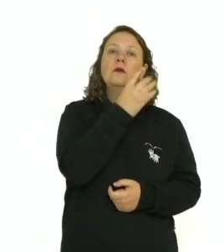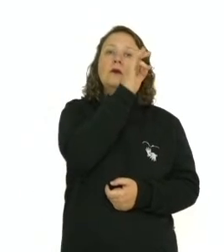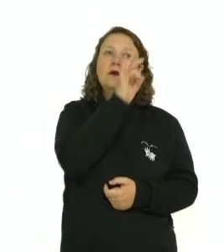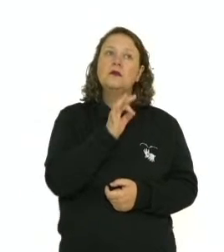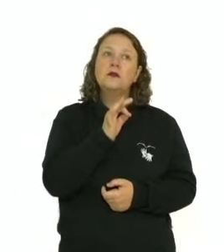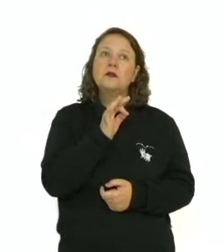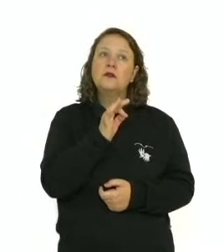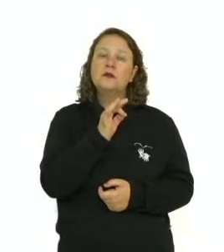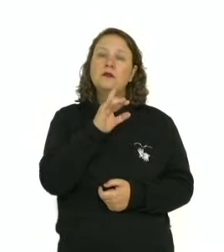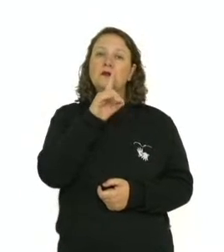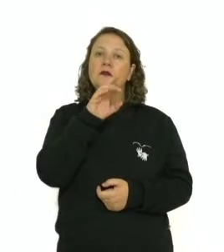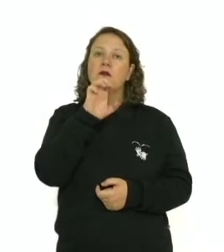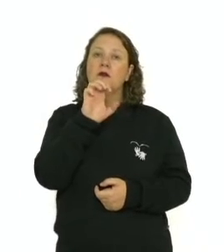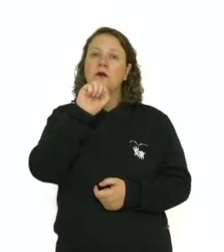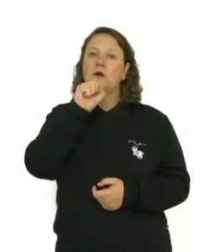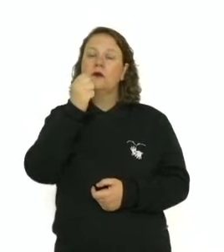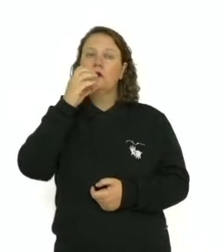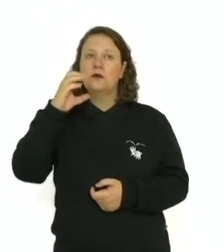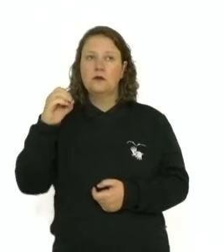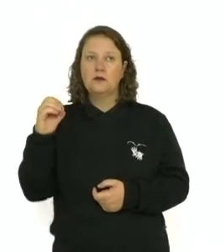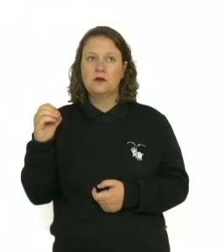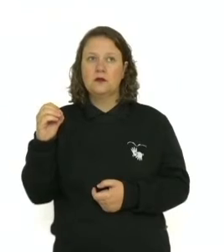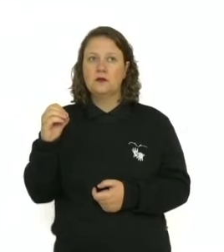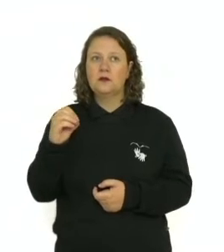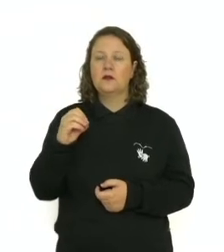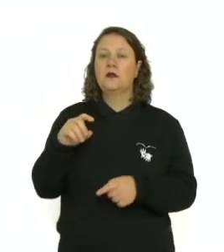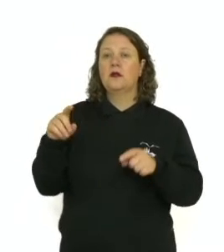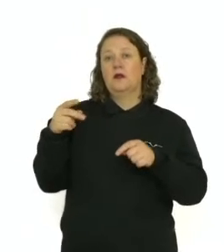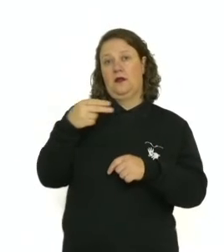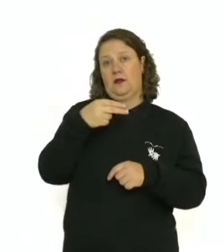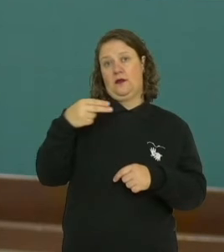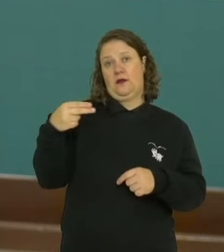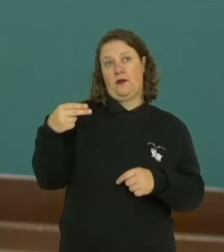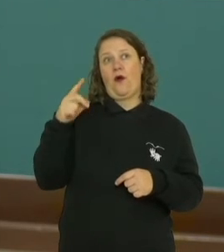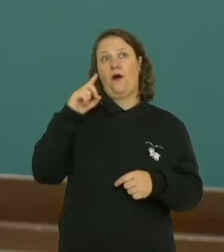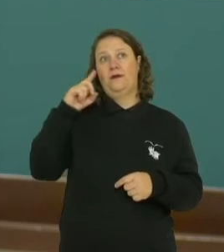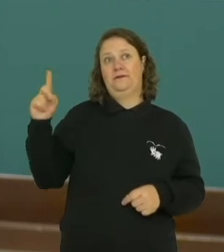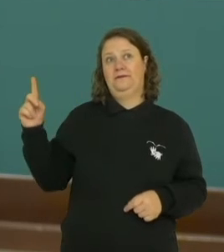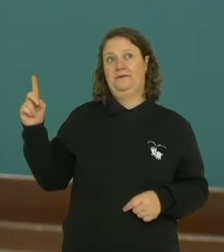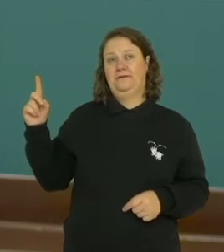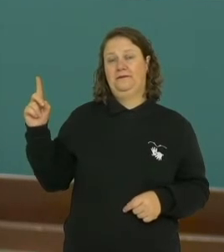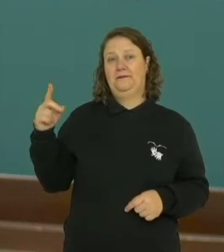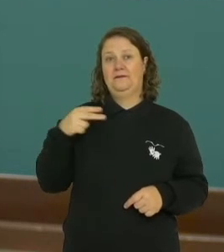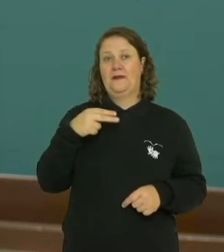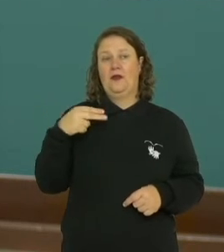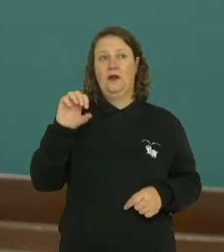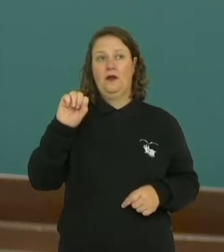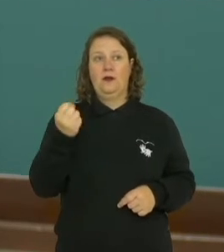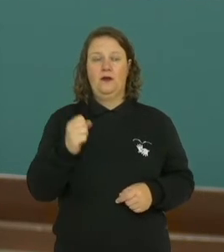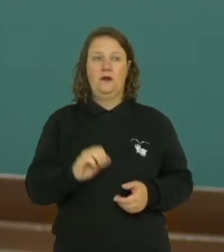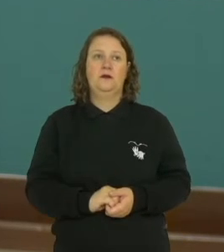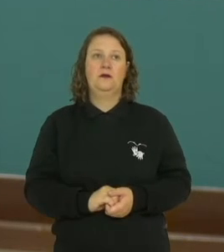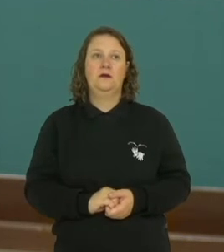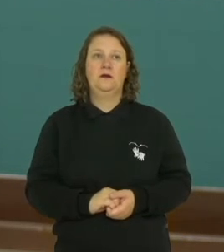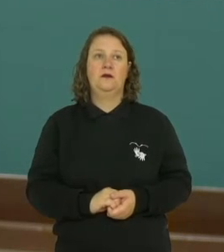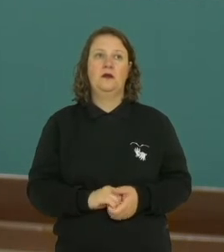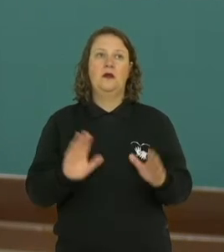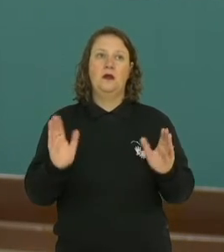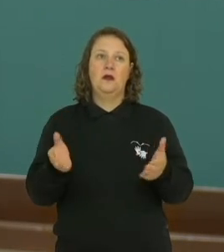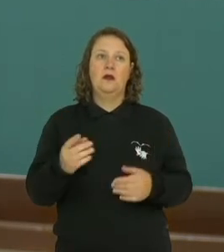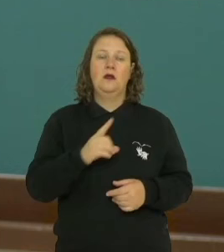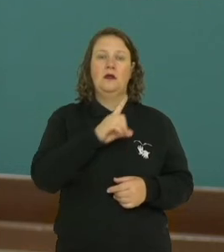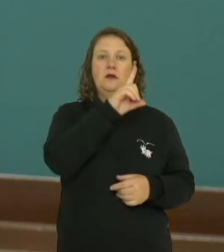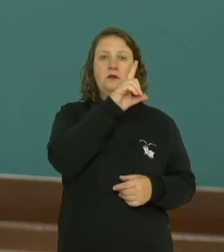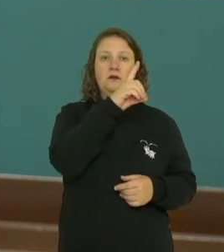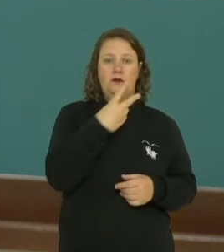divido 800 por 100, que vai dar 8. Então, aqui, quando a gente tinha 12% de 800, agora vai se tornar